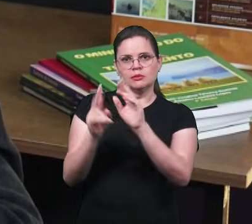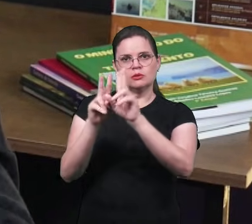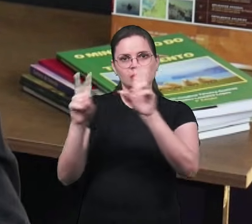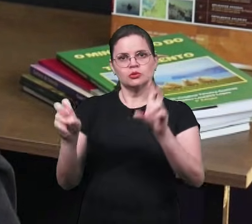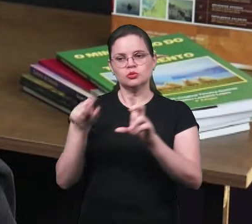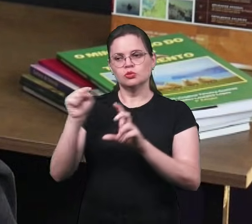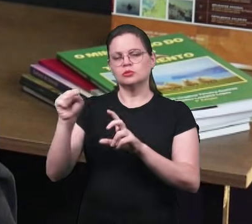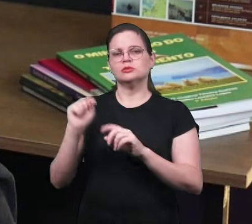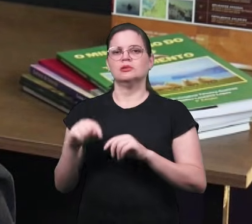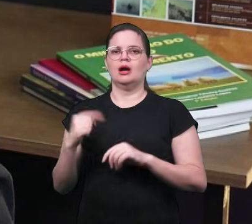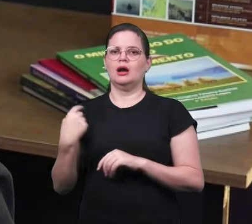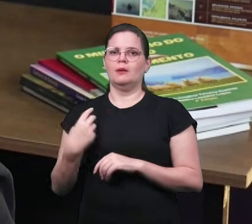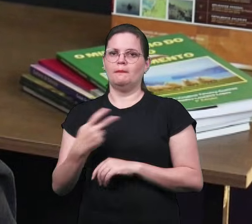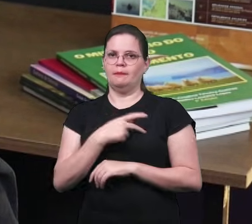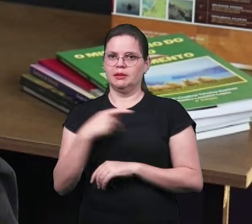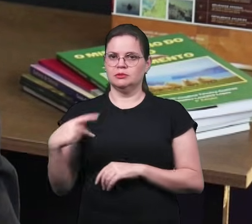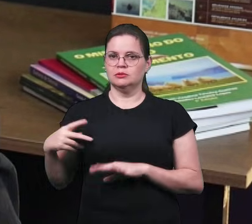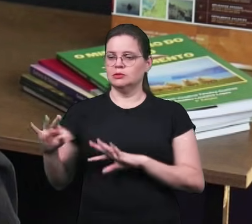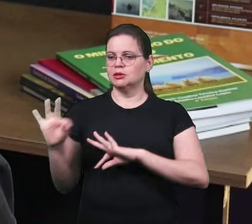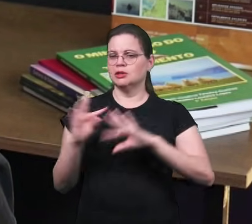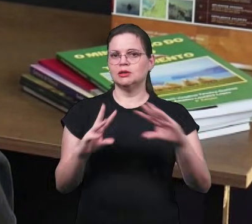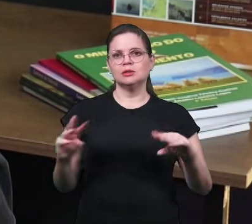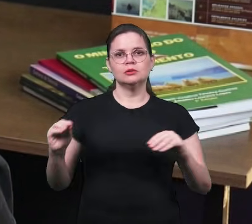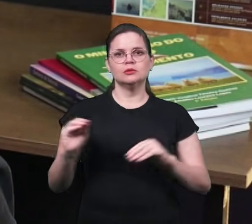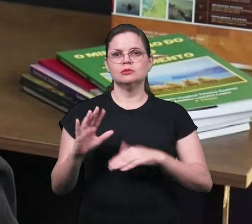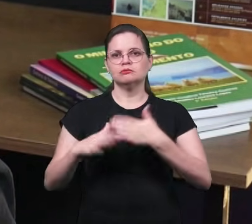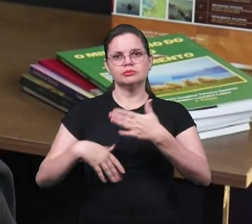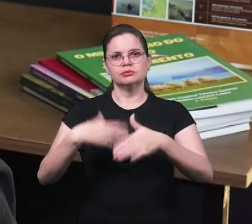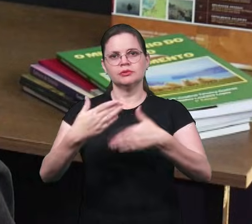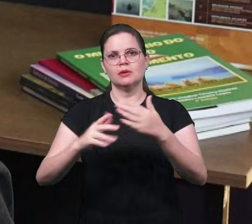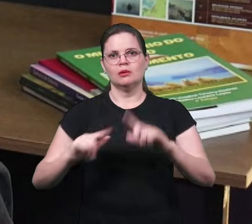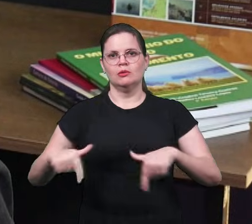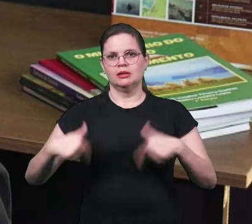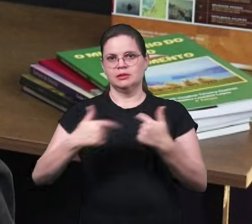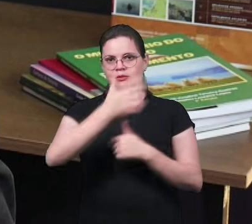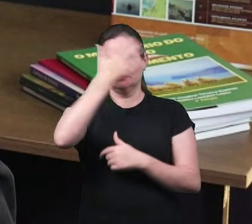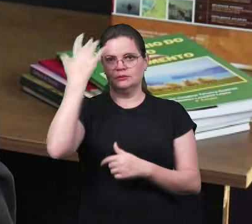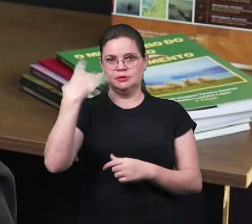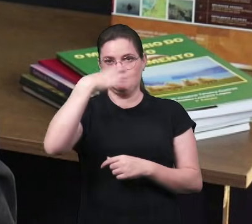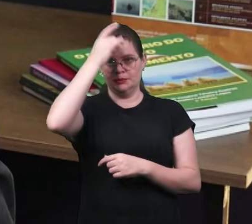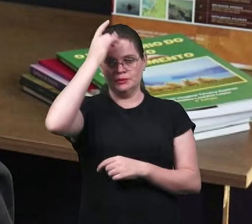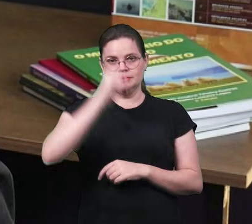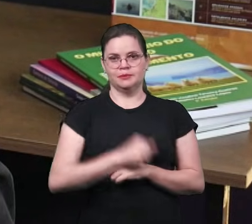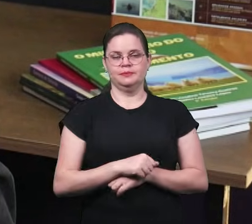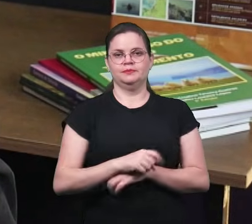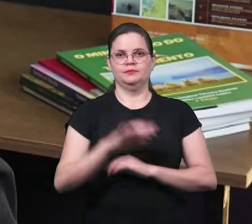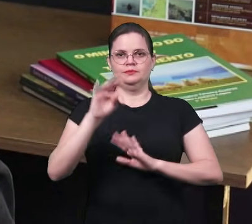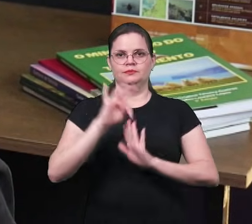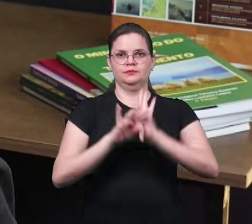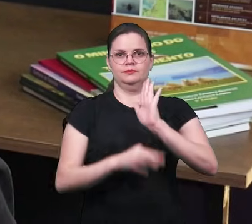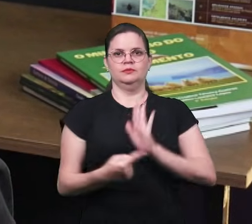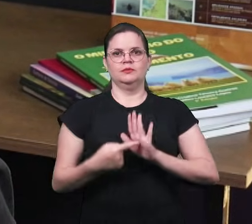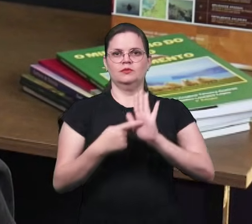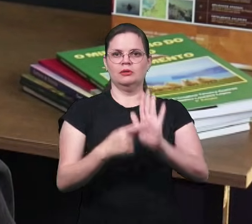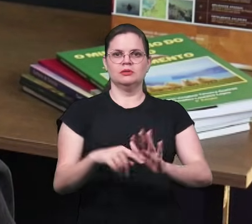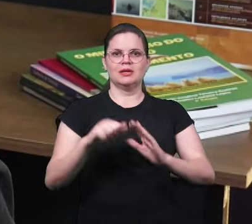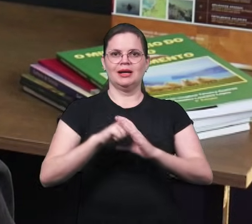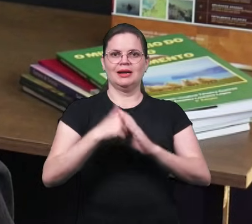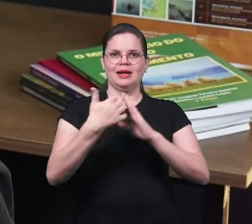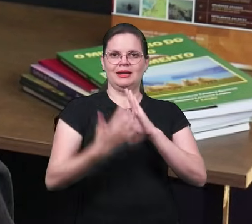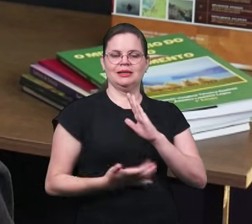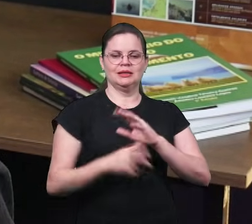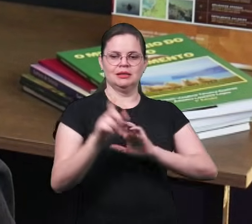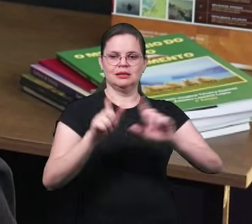flui na direção do Espírito Santo. E é interessante que o texto ele vai trazer, né, as características daqueles que vão estar